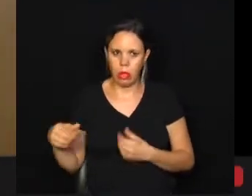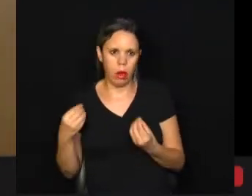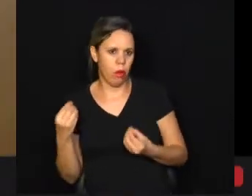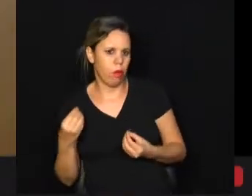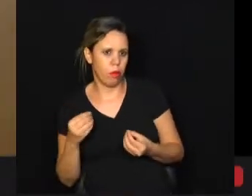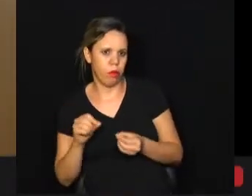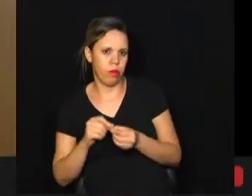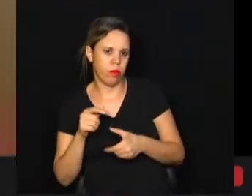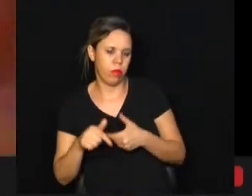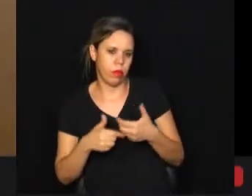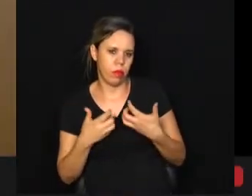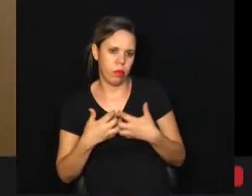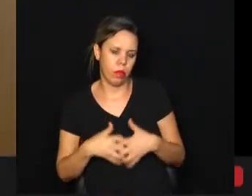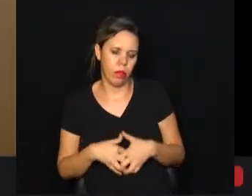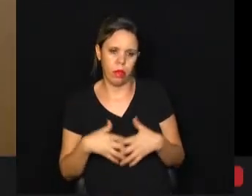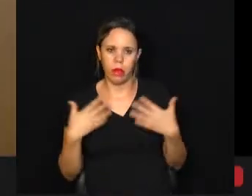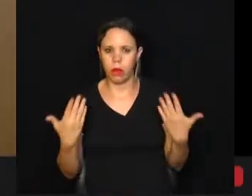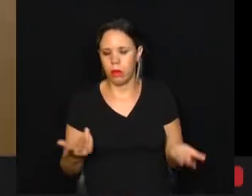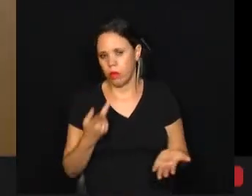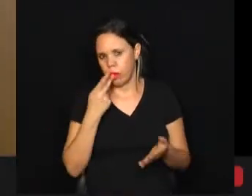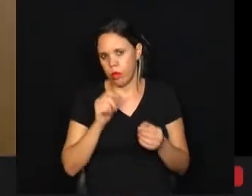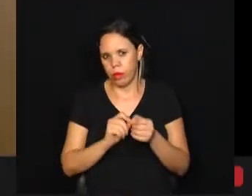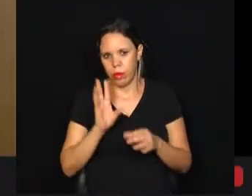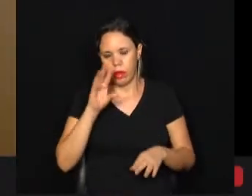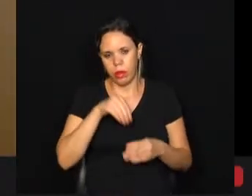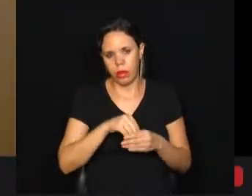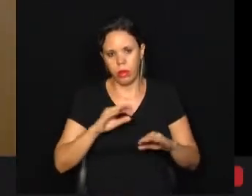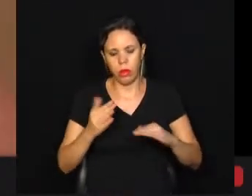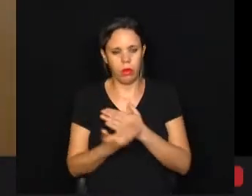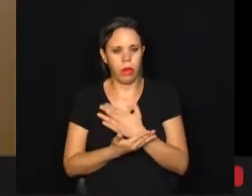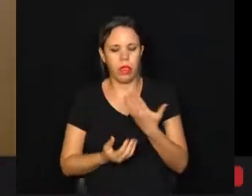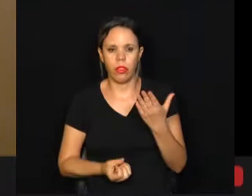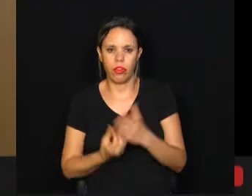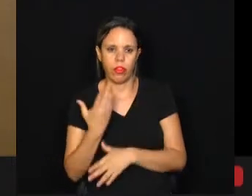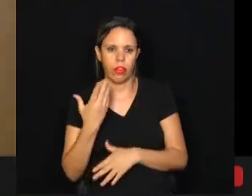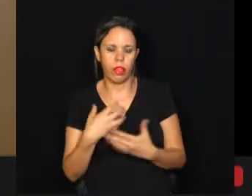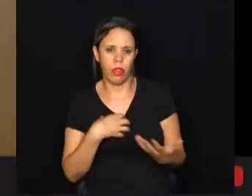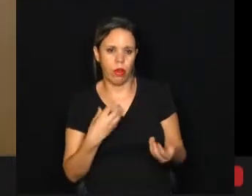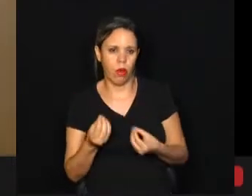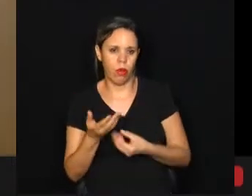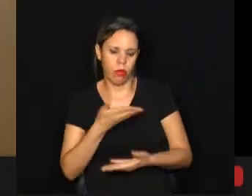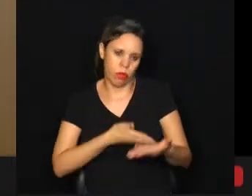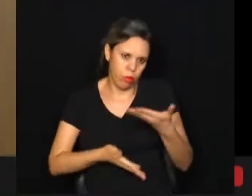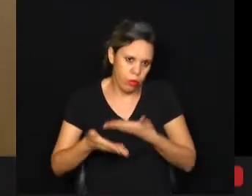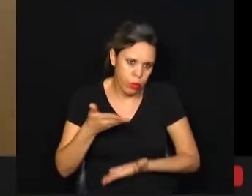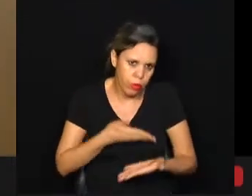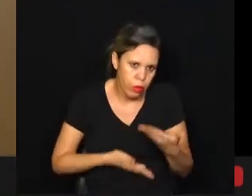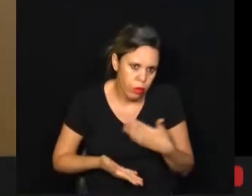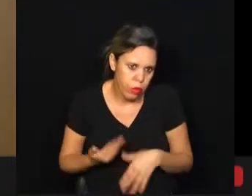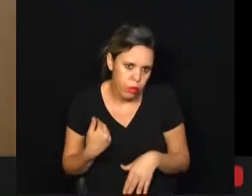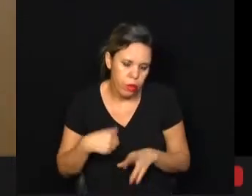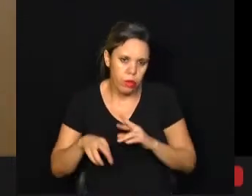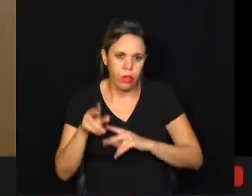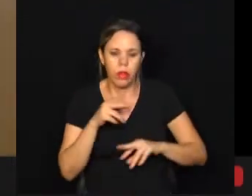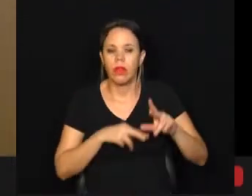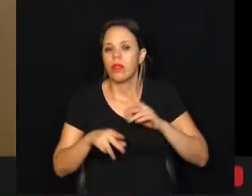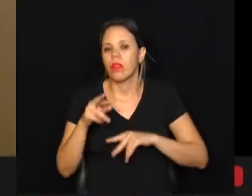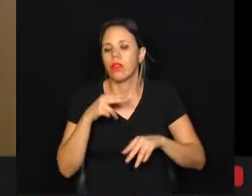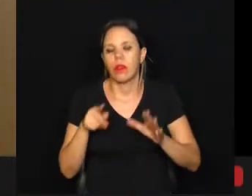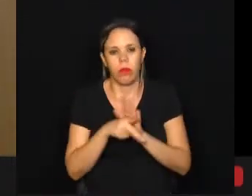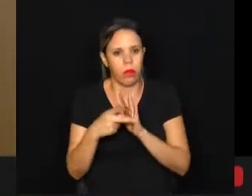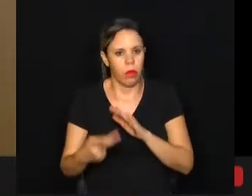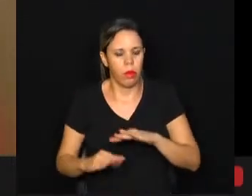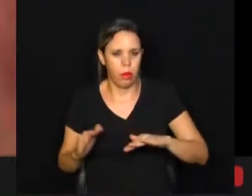executar. Quando a gente faz isso dentro dos bairros, a gente cria um modo de convívio da diversidade do próprio